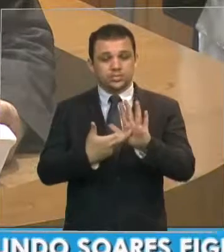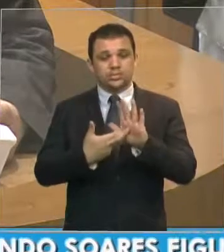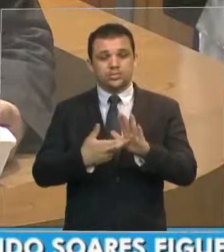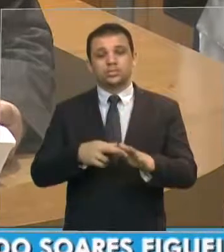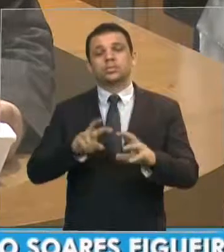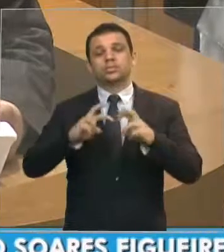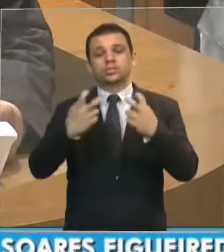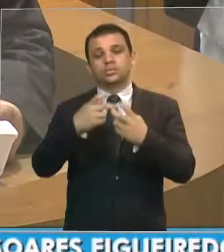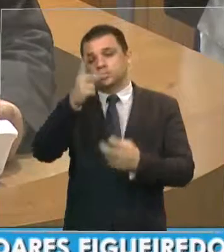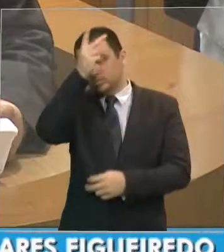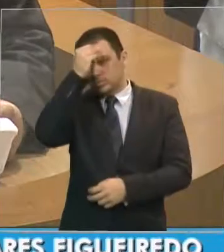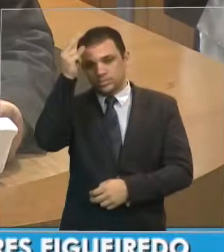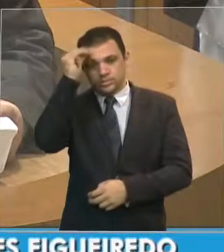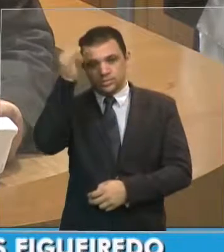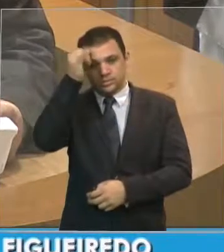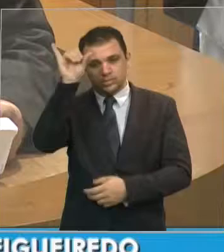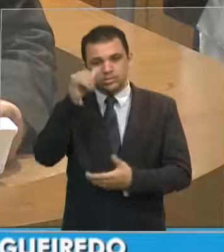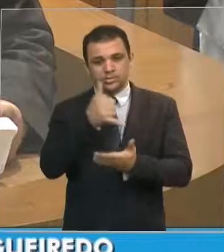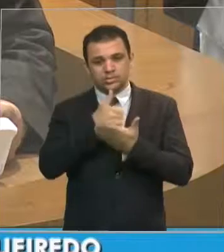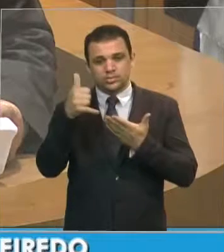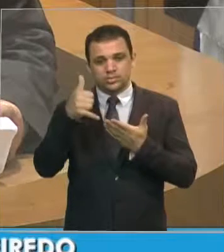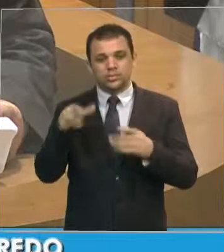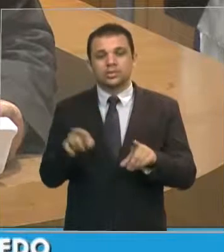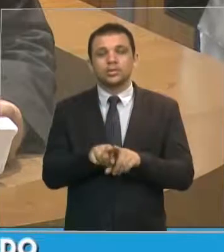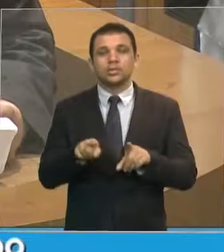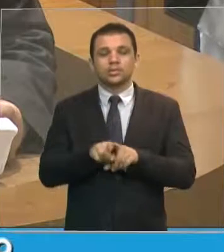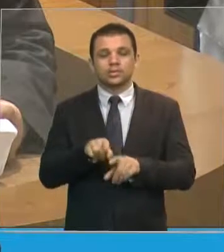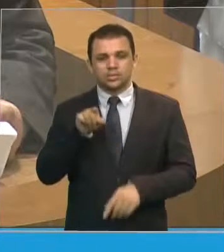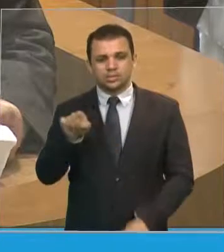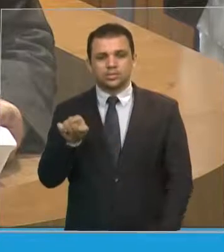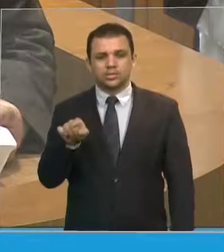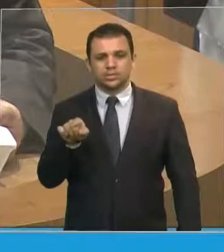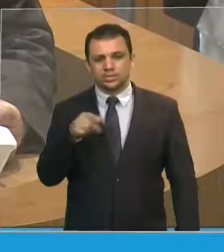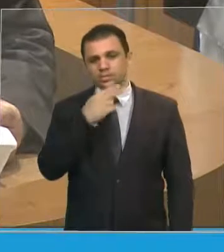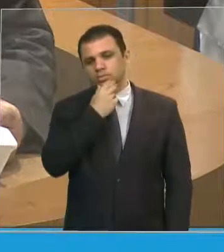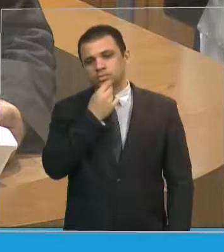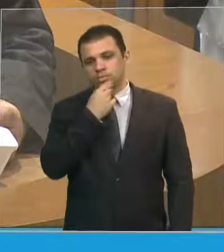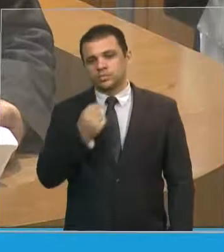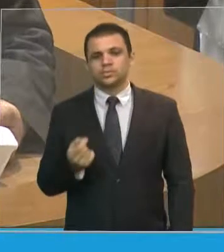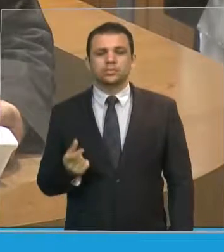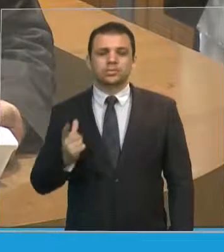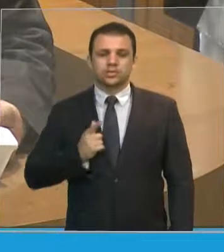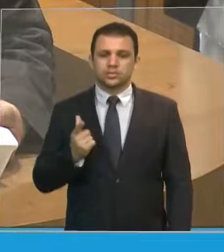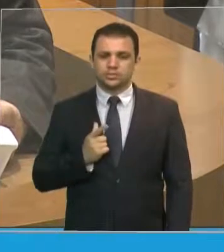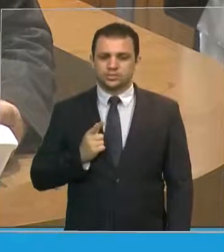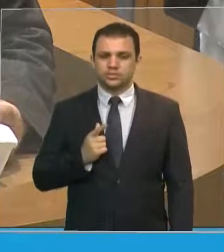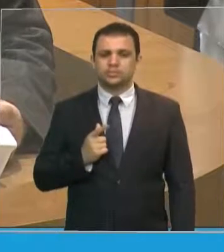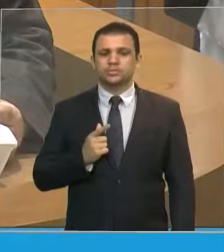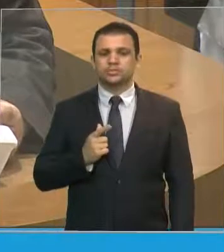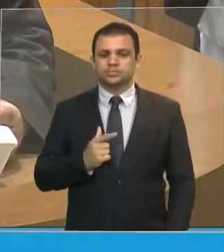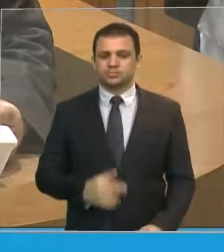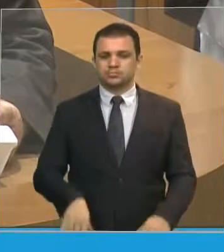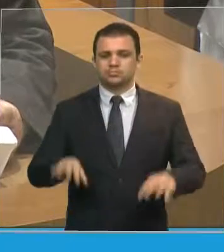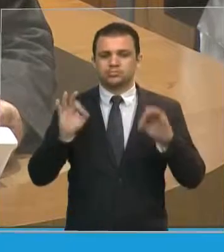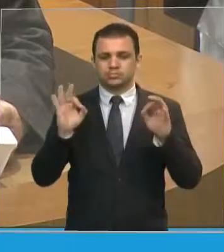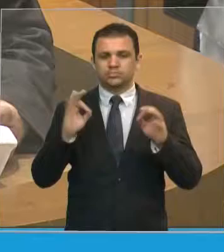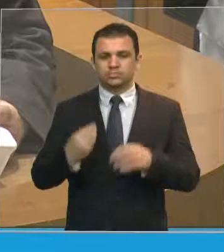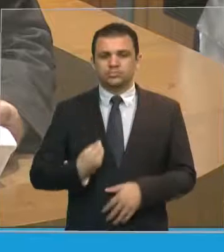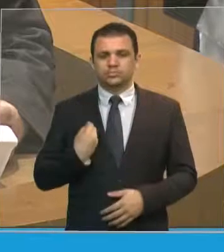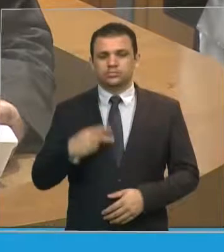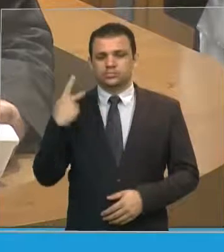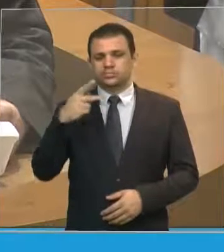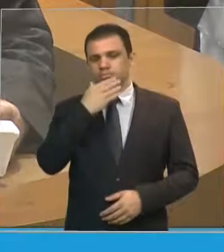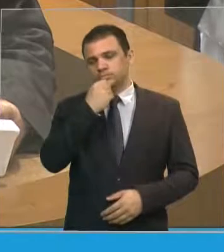Municipal Antidrogas. É rica e abundante a vida do professor Figueiredo, bem como